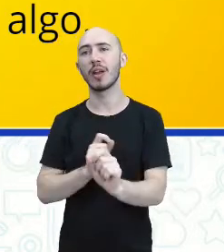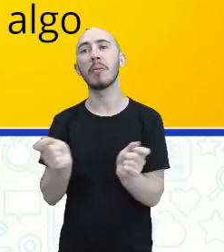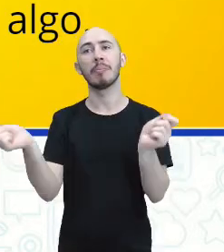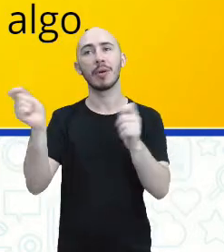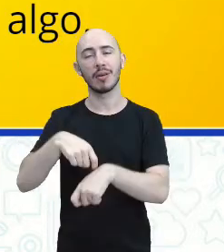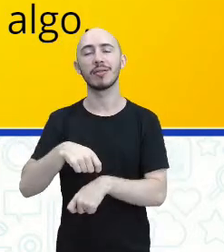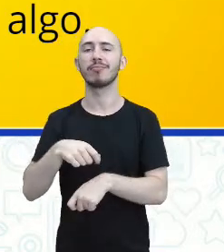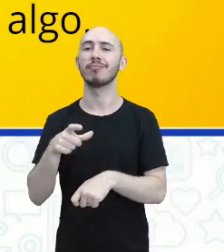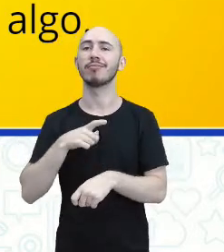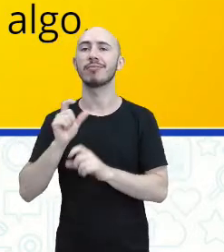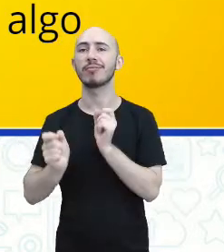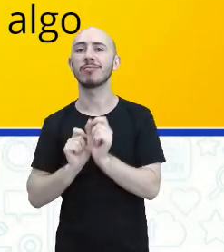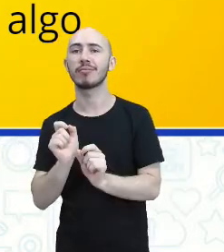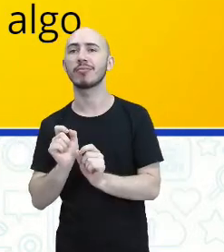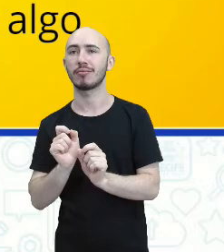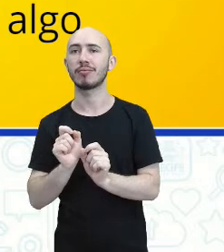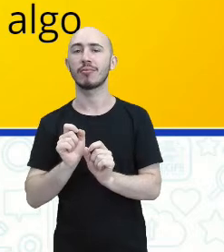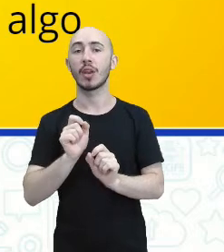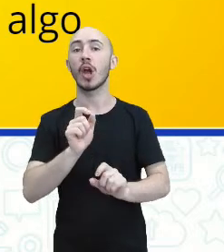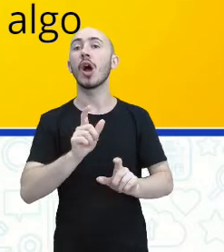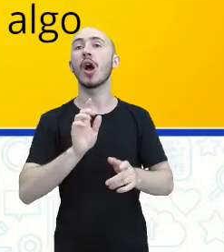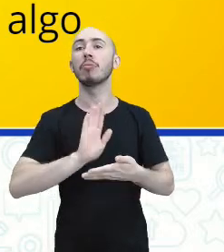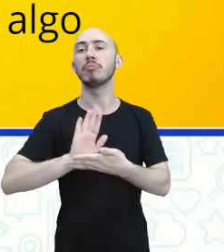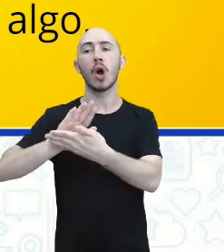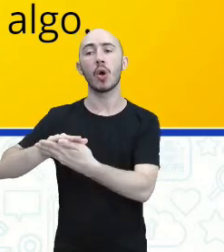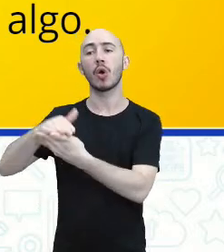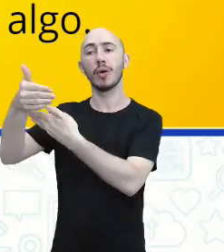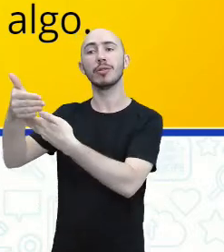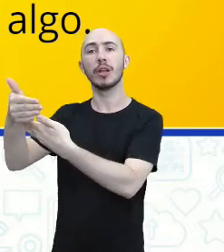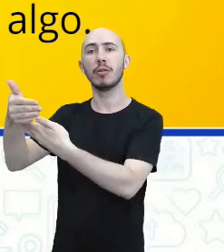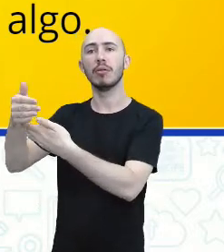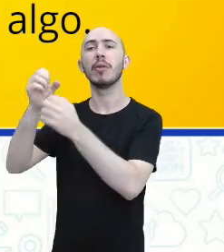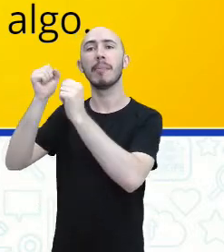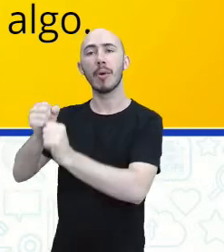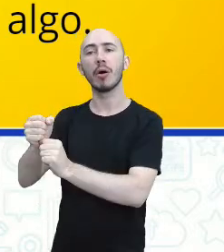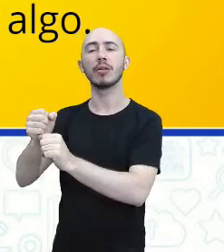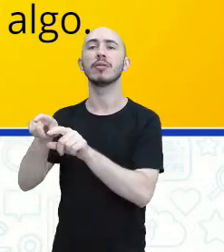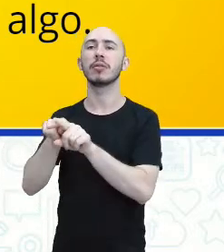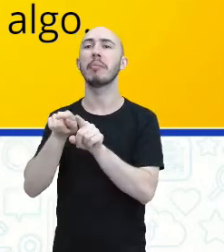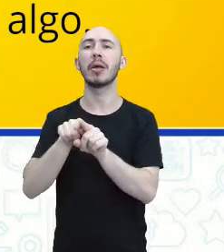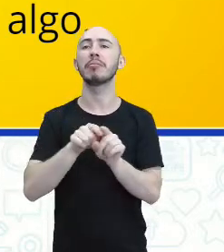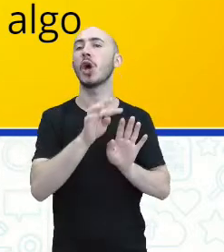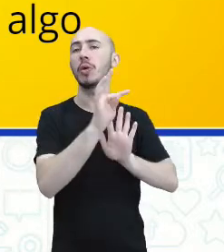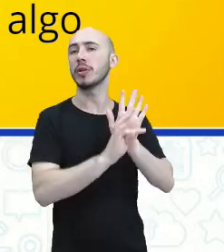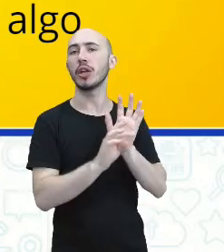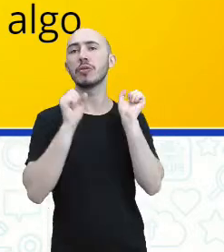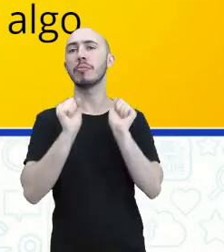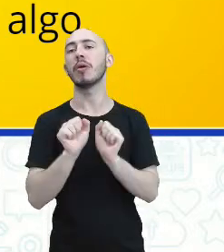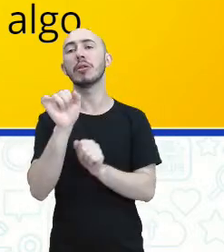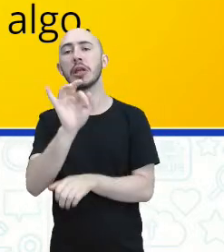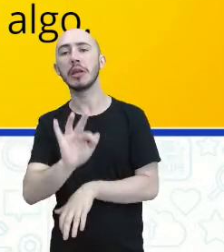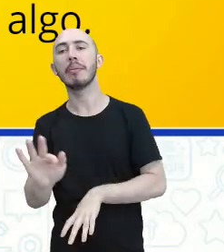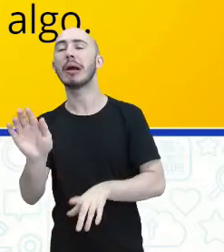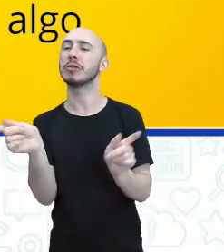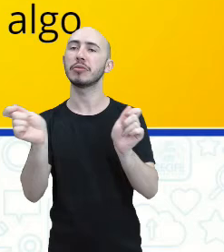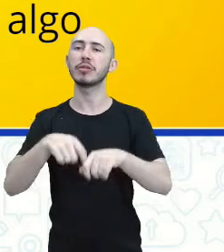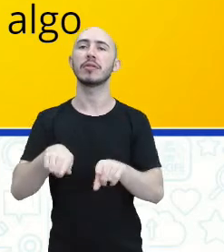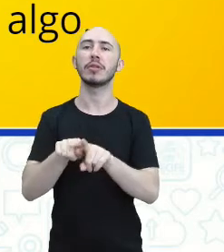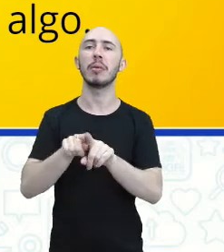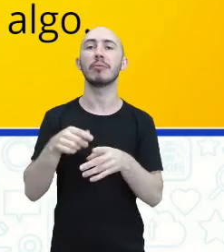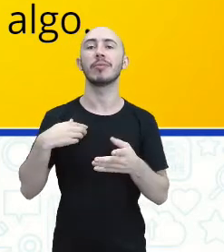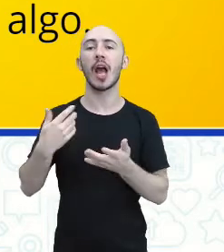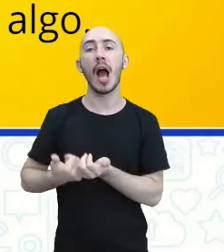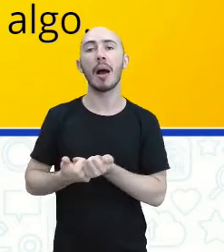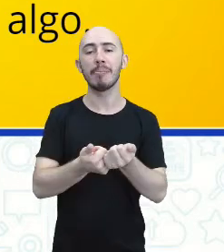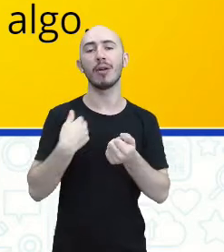podendo ser tanto um programa de computador quanto um texto, contendo ou não imagens, que auxiliam o processo de